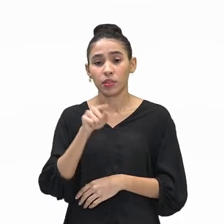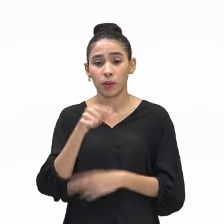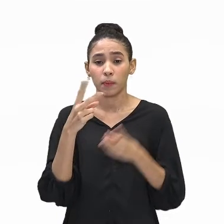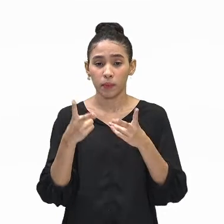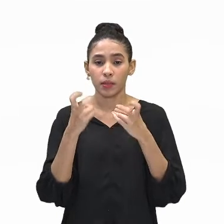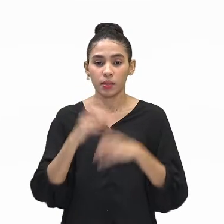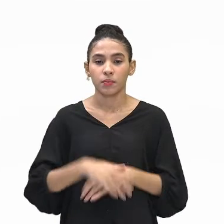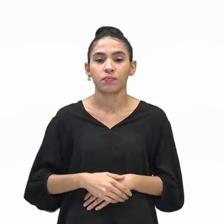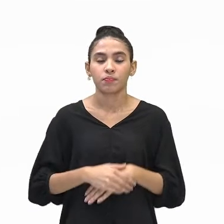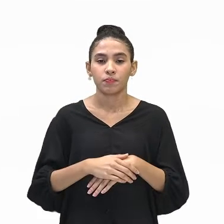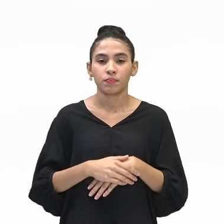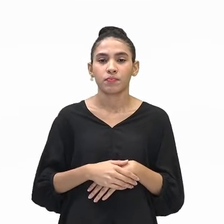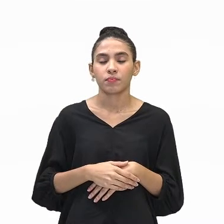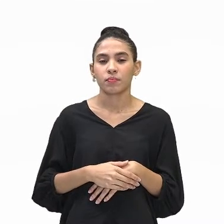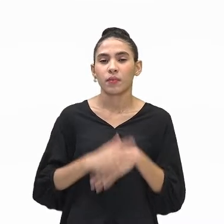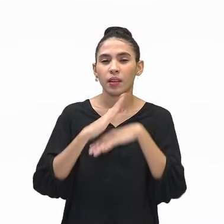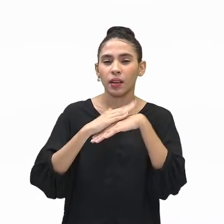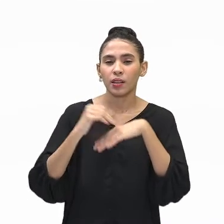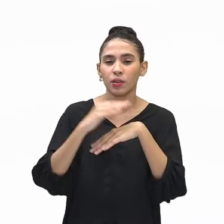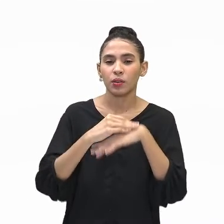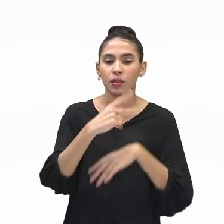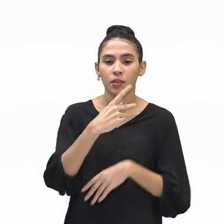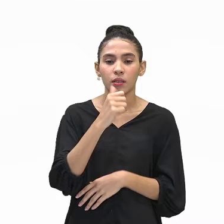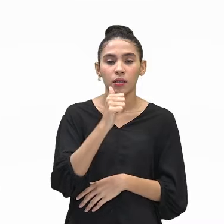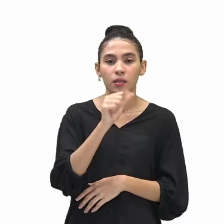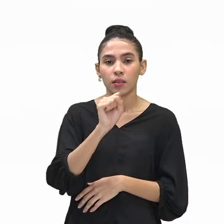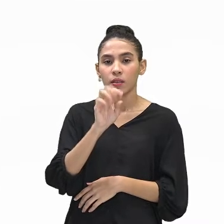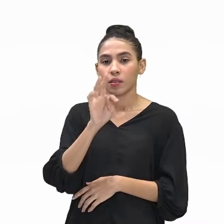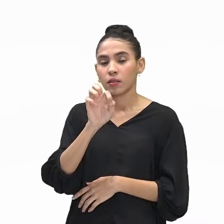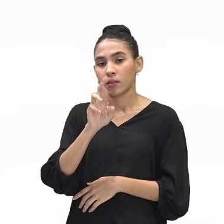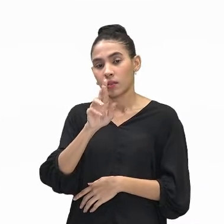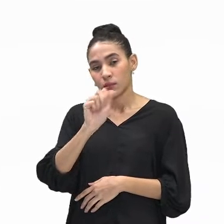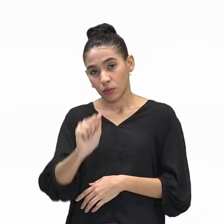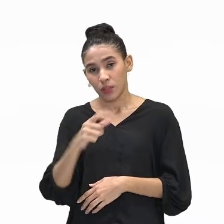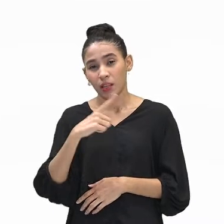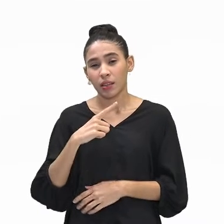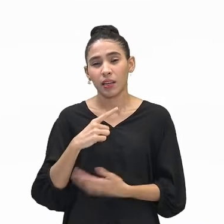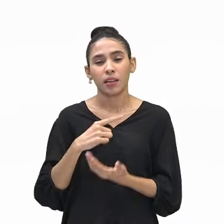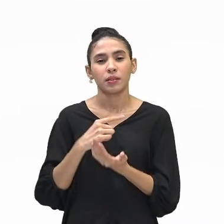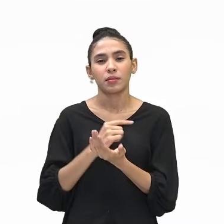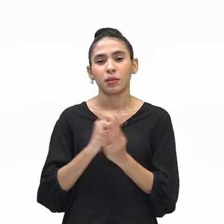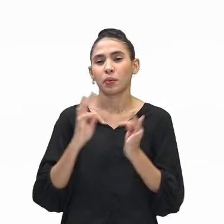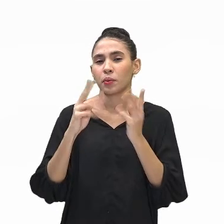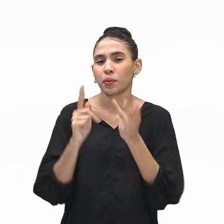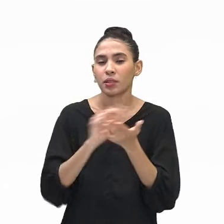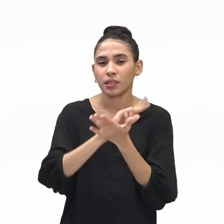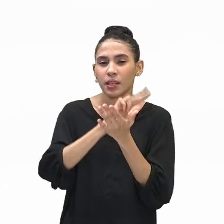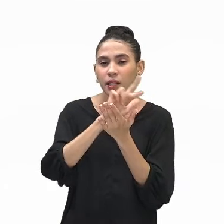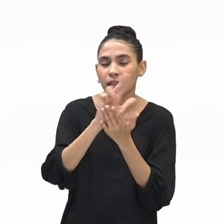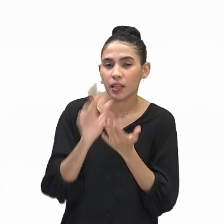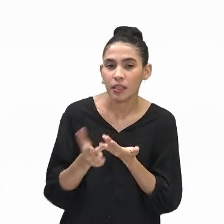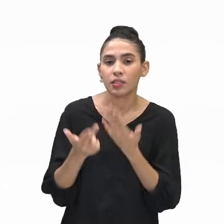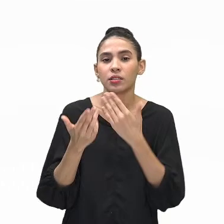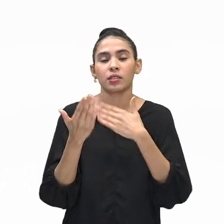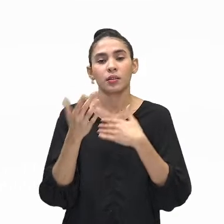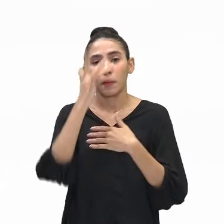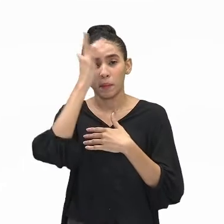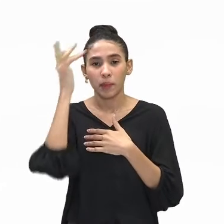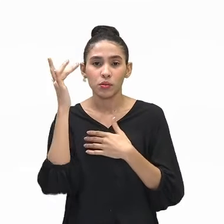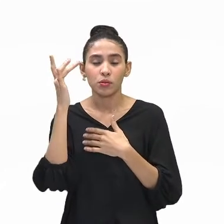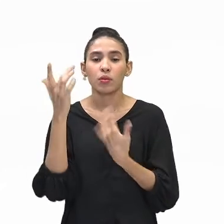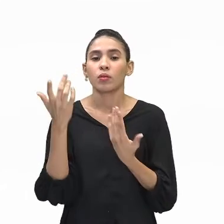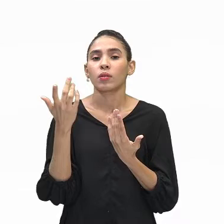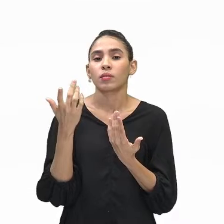gentil pastora tem todas as características, né, que seria de uma pessoa, na verdade, que seriam de uma